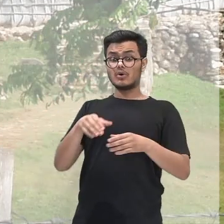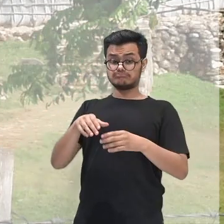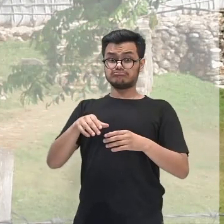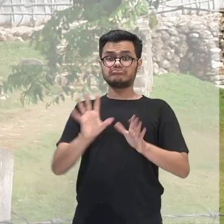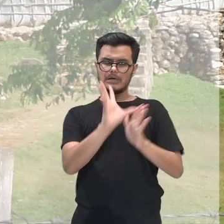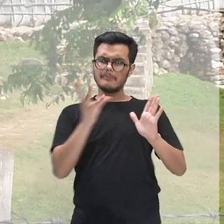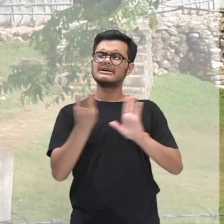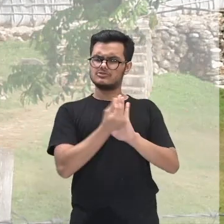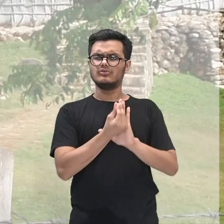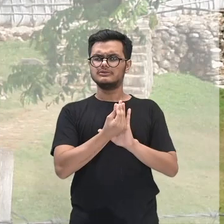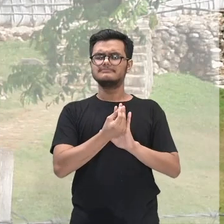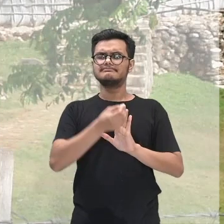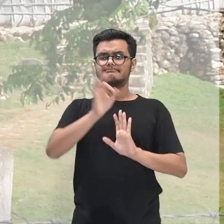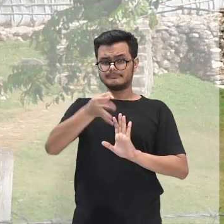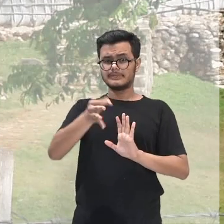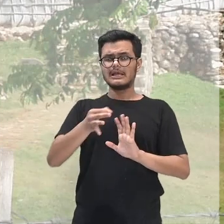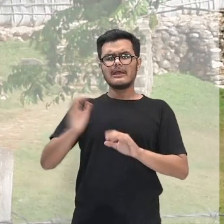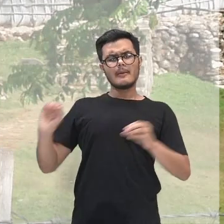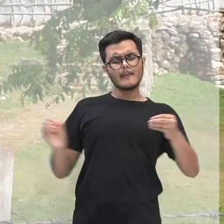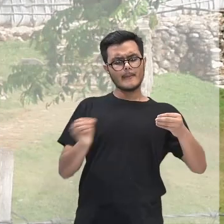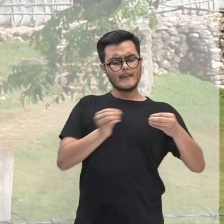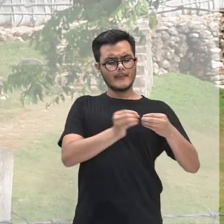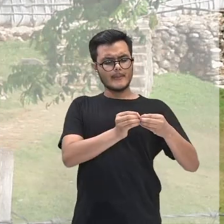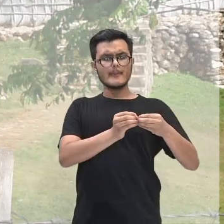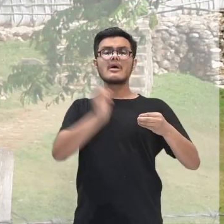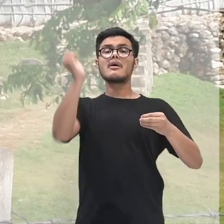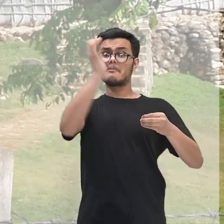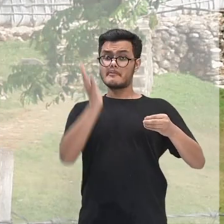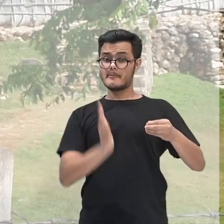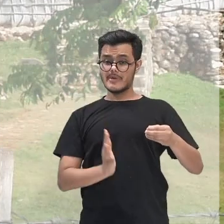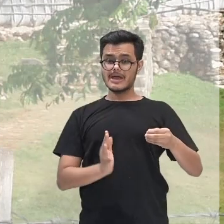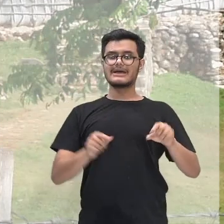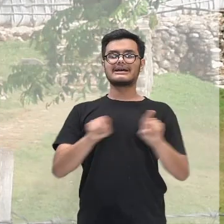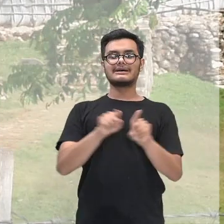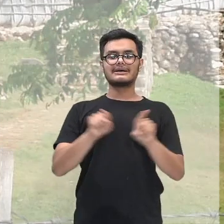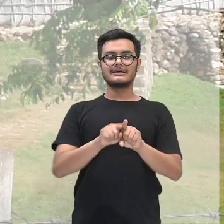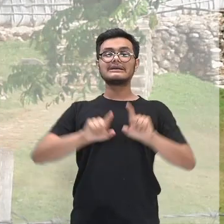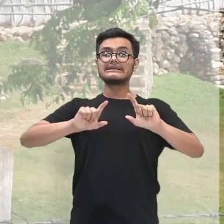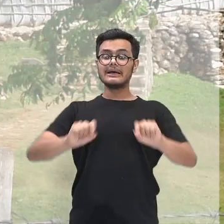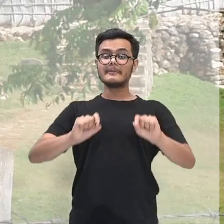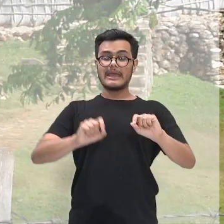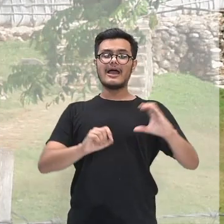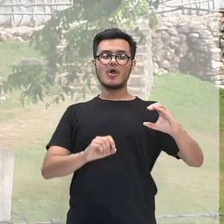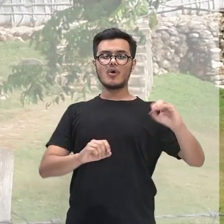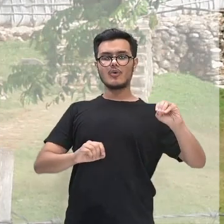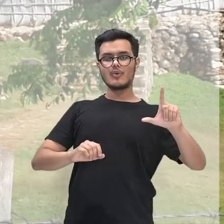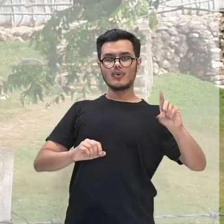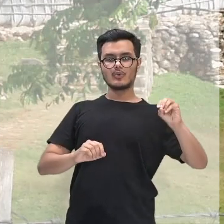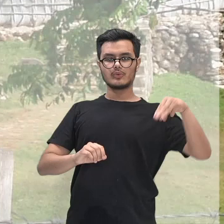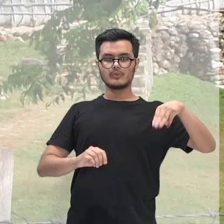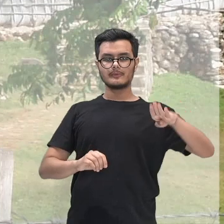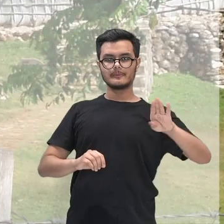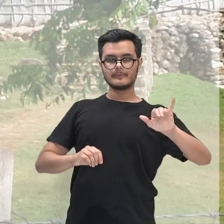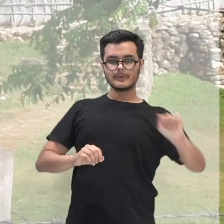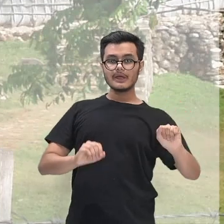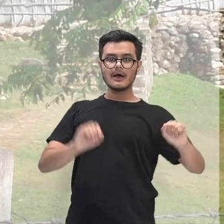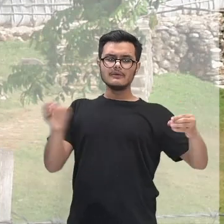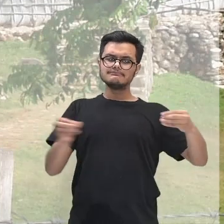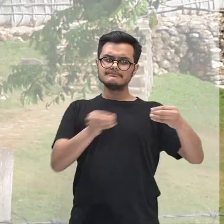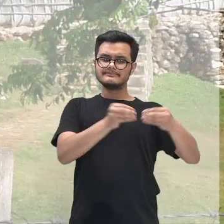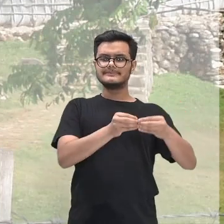Amazônia, perto da fronteira ali com o Brasil e a Colômbia. Então, só para a gente ter uma ideia